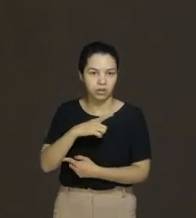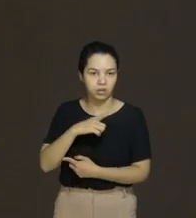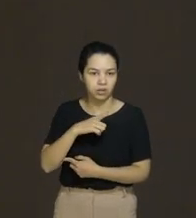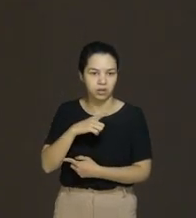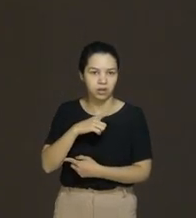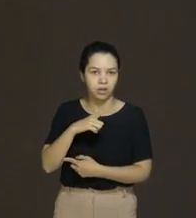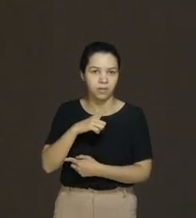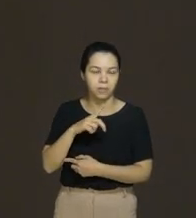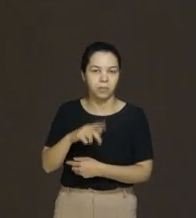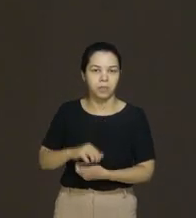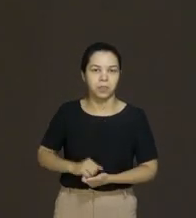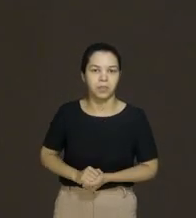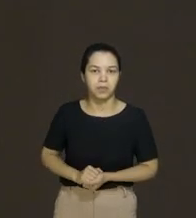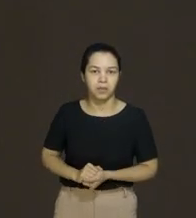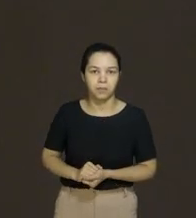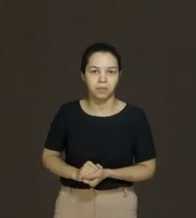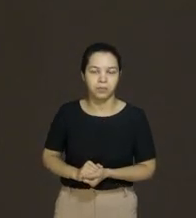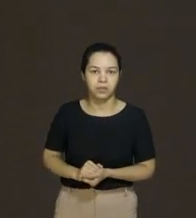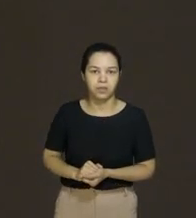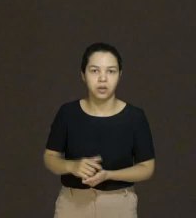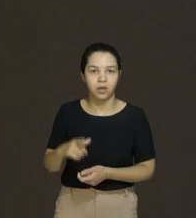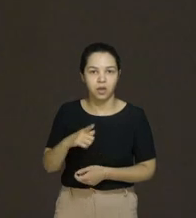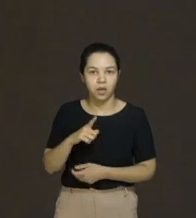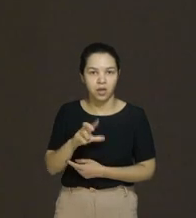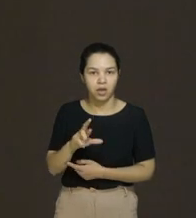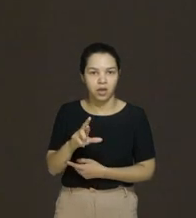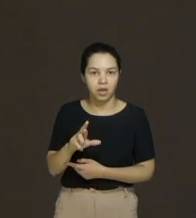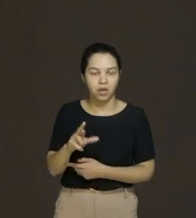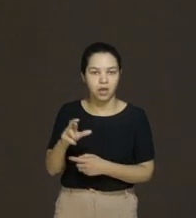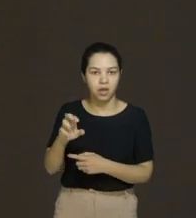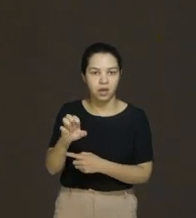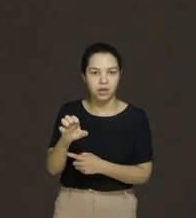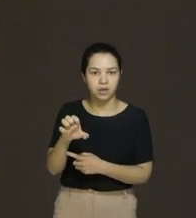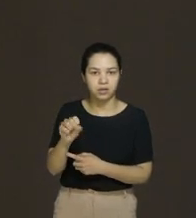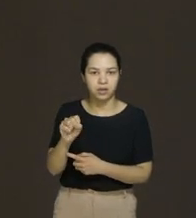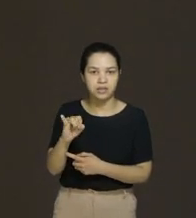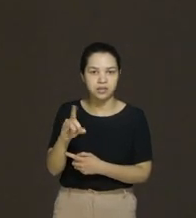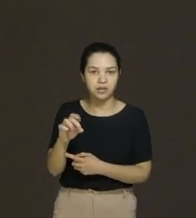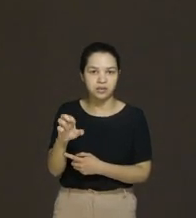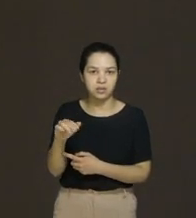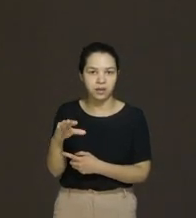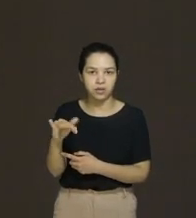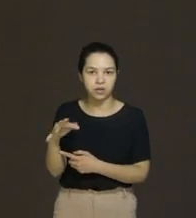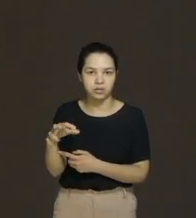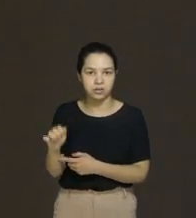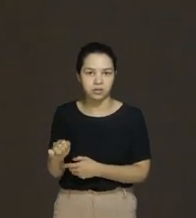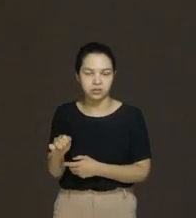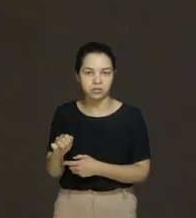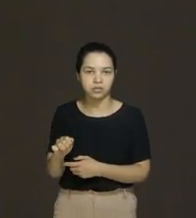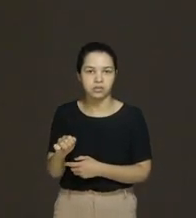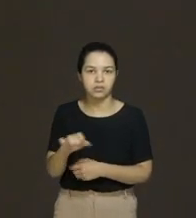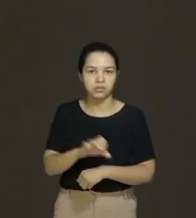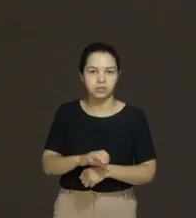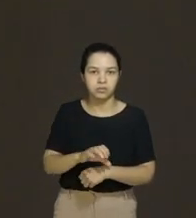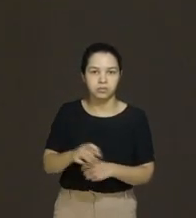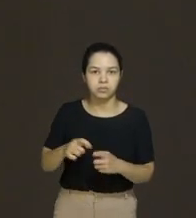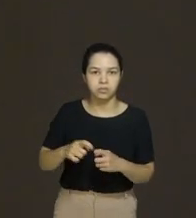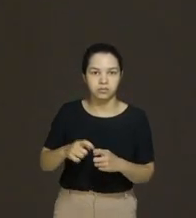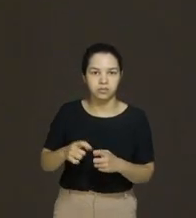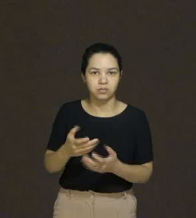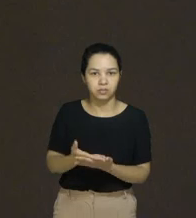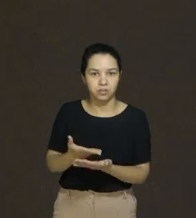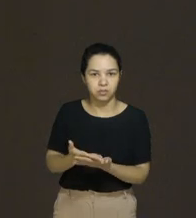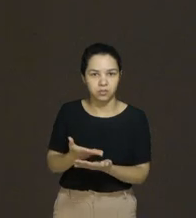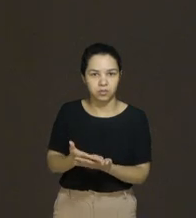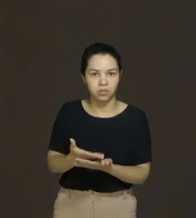médica em neurologia e neurologia pediátrica no Hospital do Servidor Público Estadual Francisco Morato